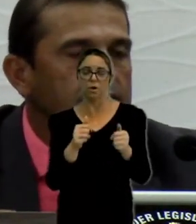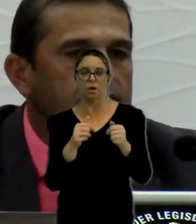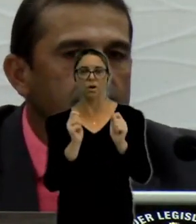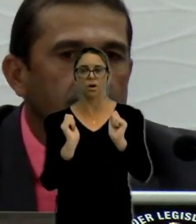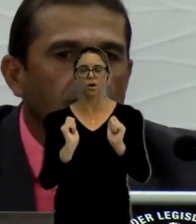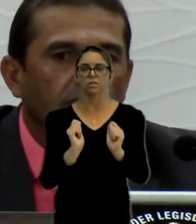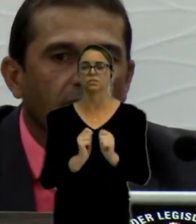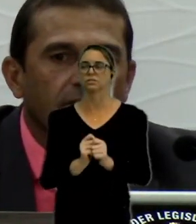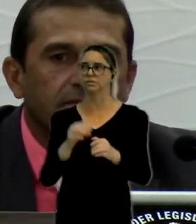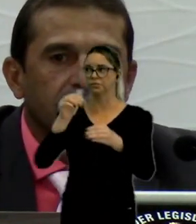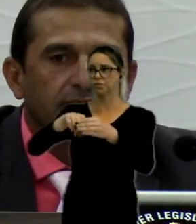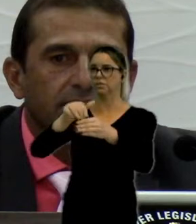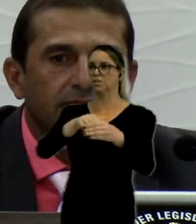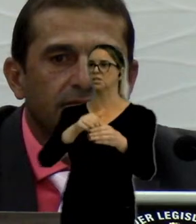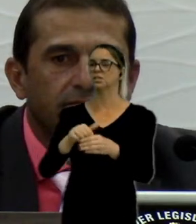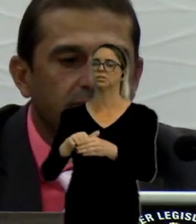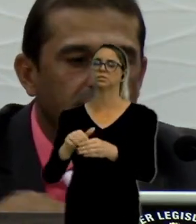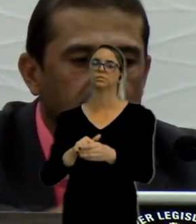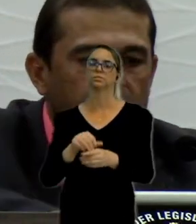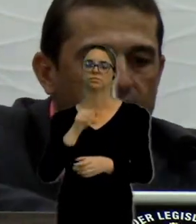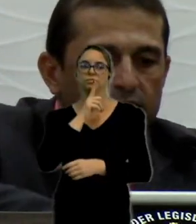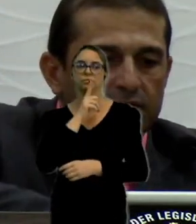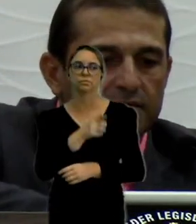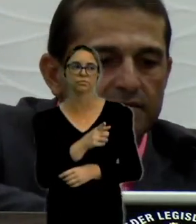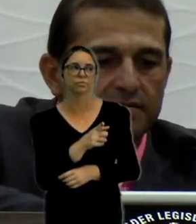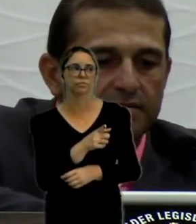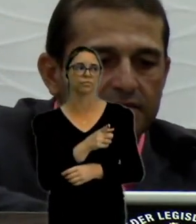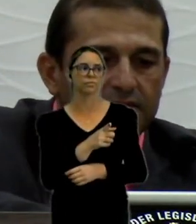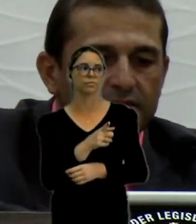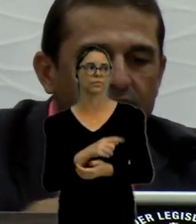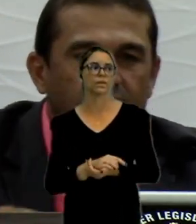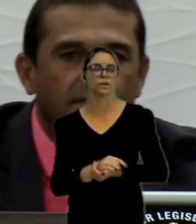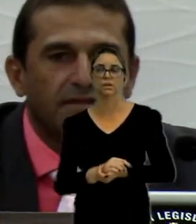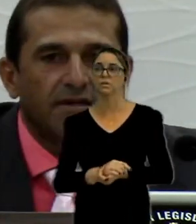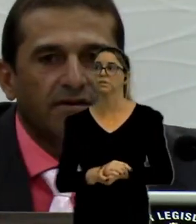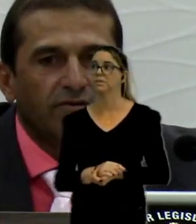votação. A indicação.